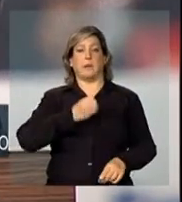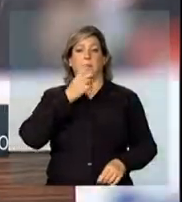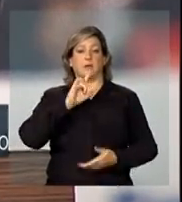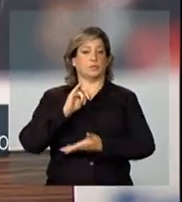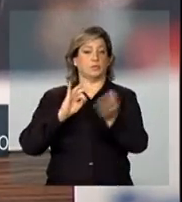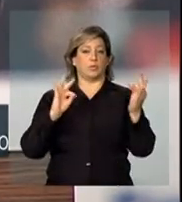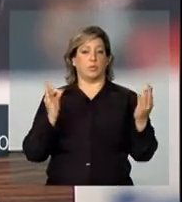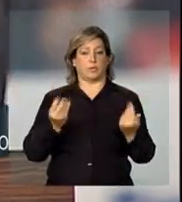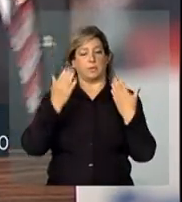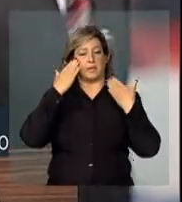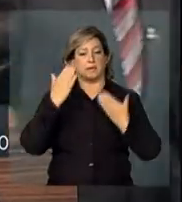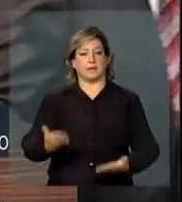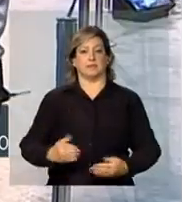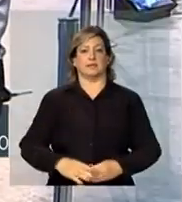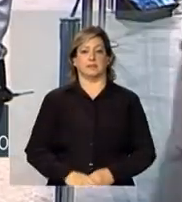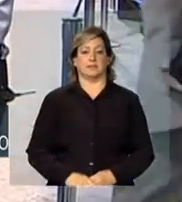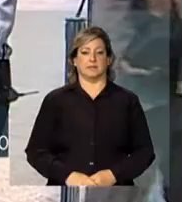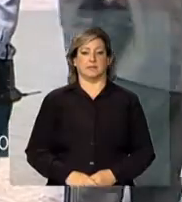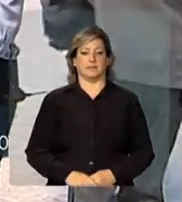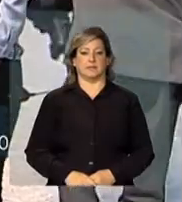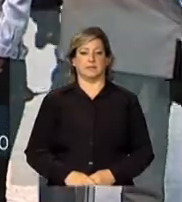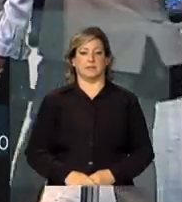todos muito obrigado a